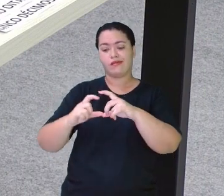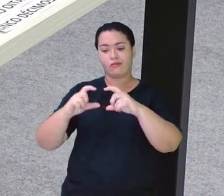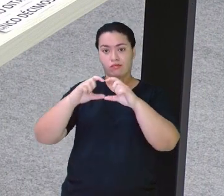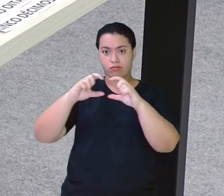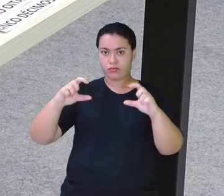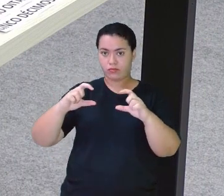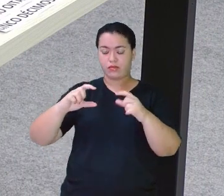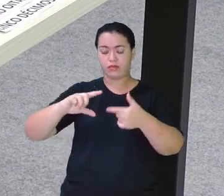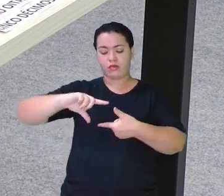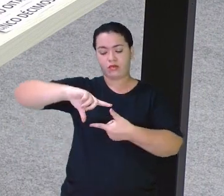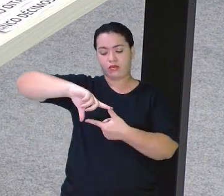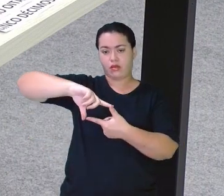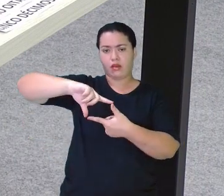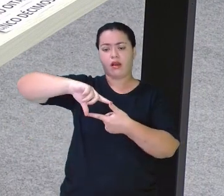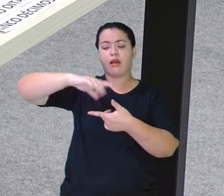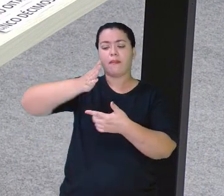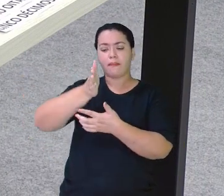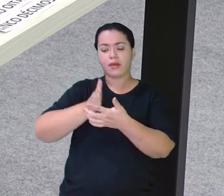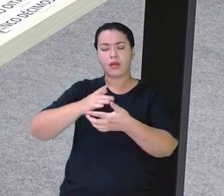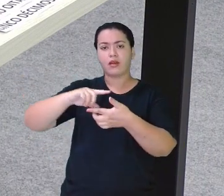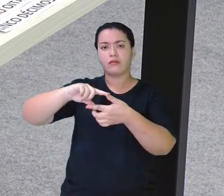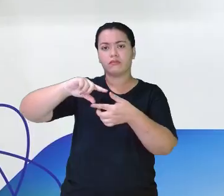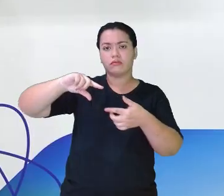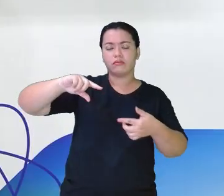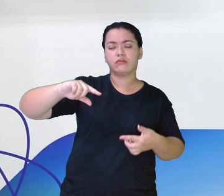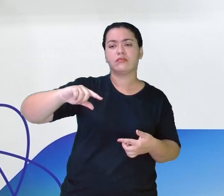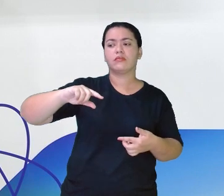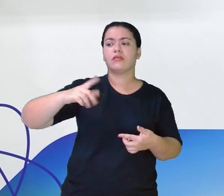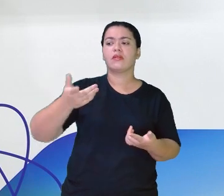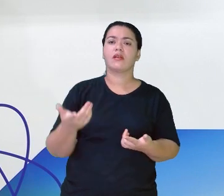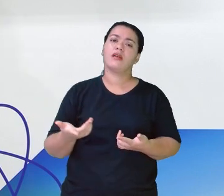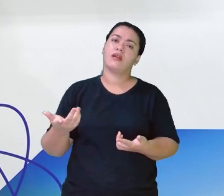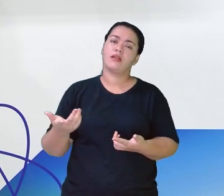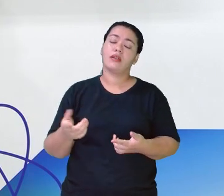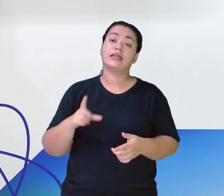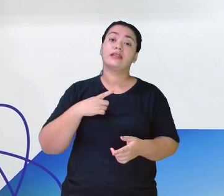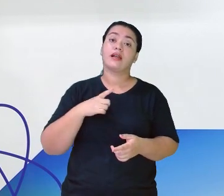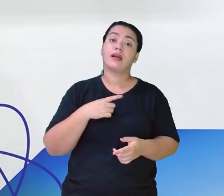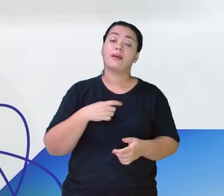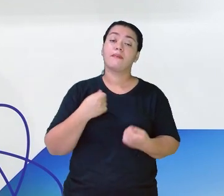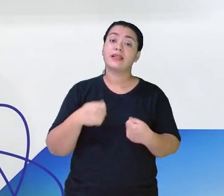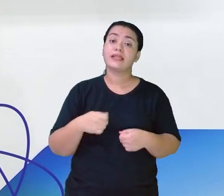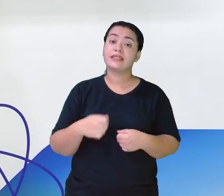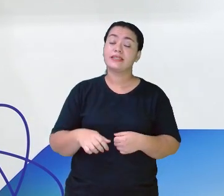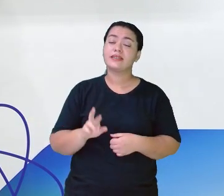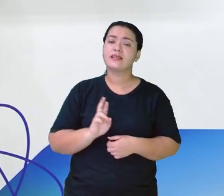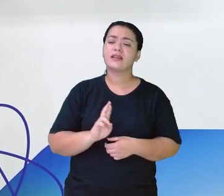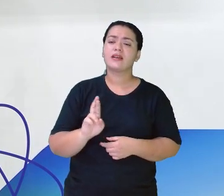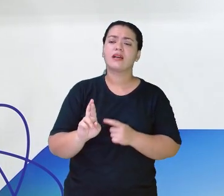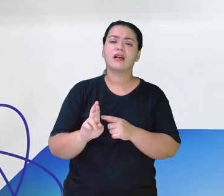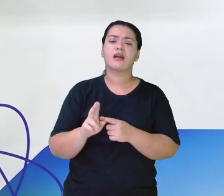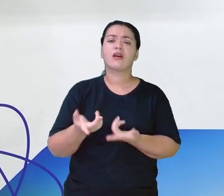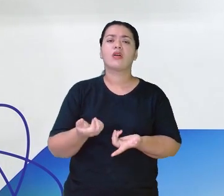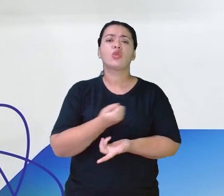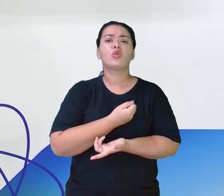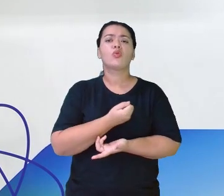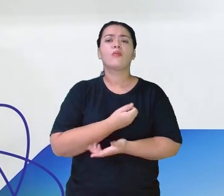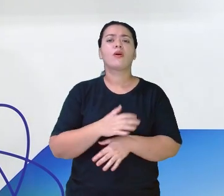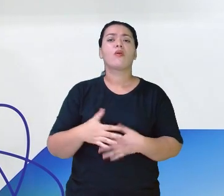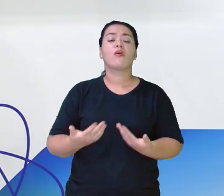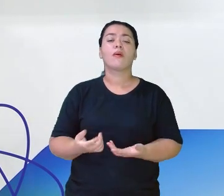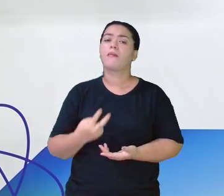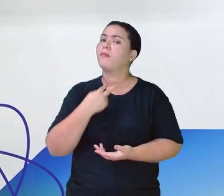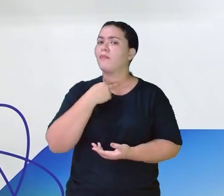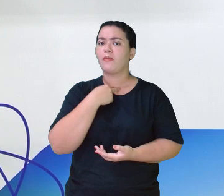uma parte do bolo. Se eu comi uma parte do bolo, eu tenho que representar com algum número e